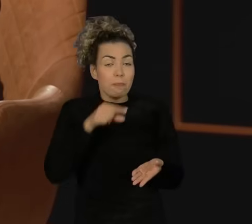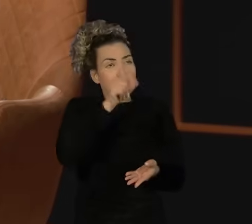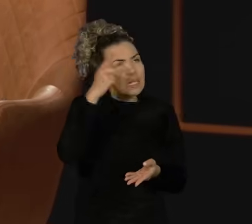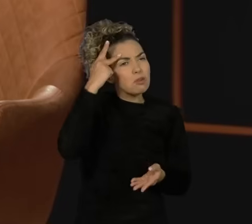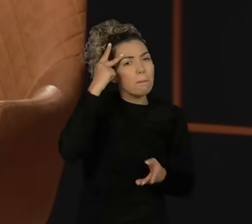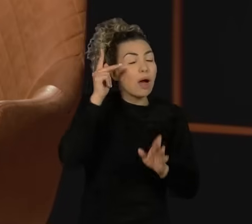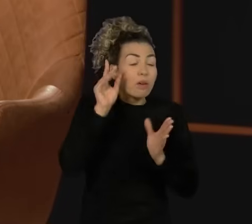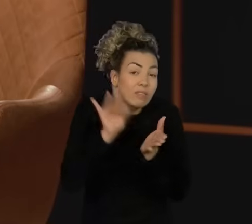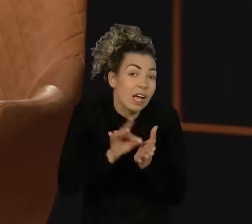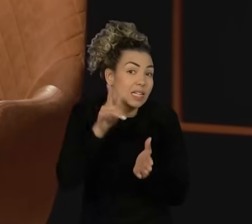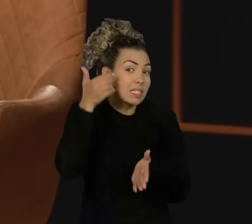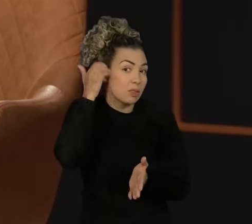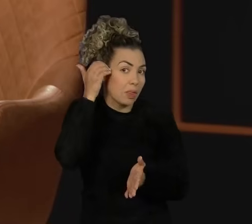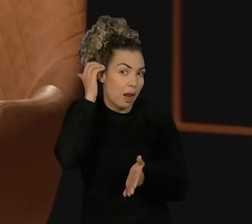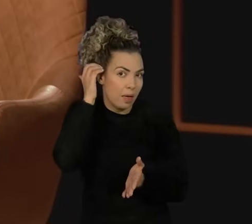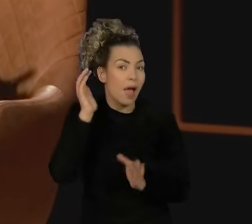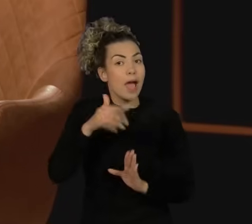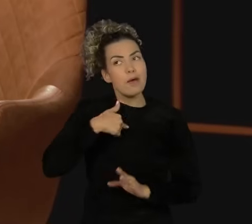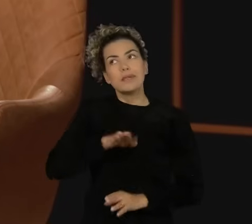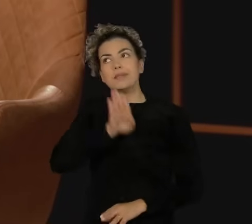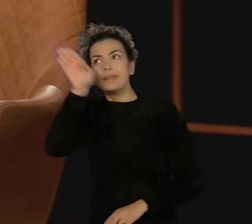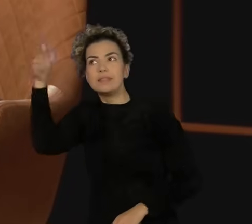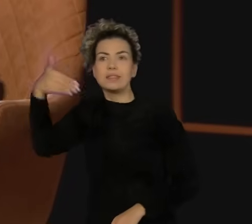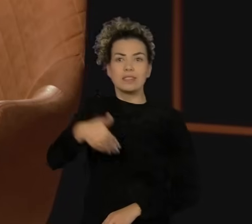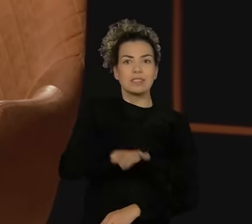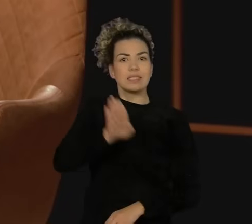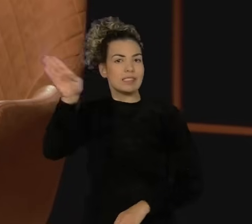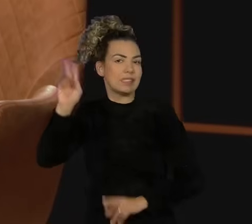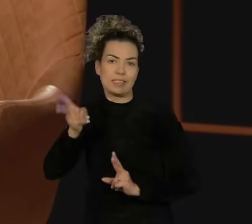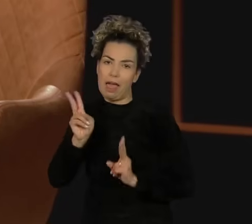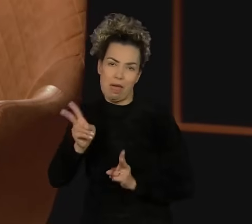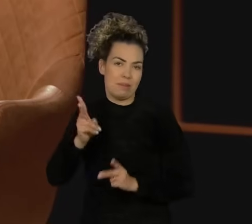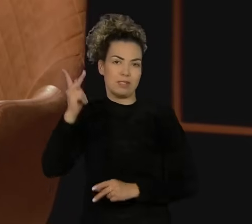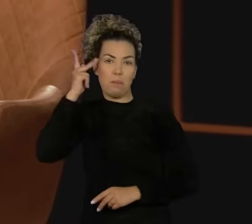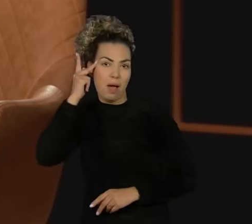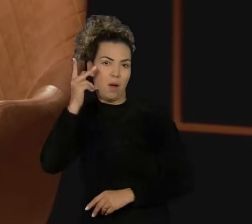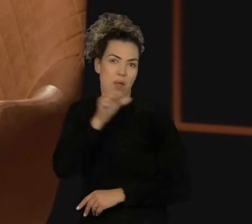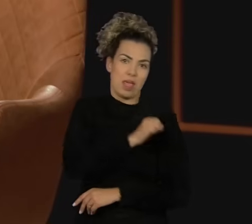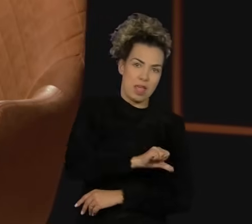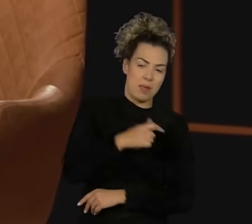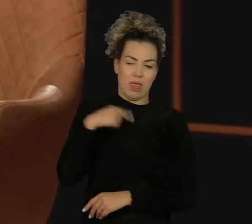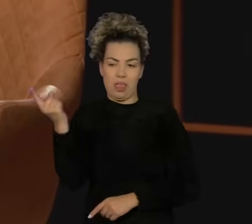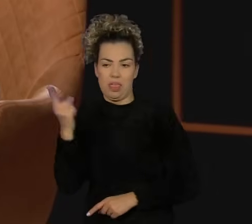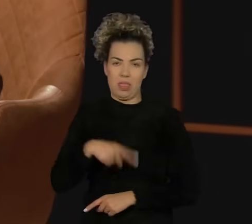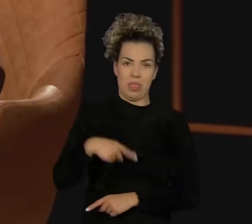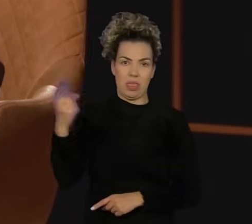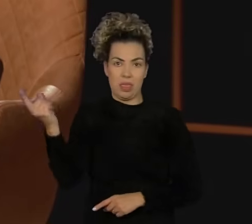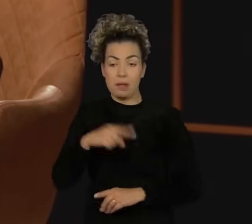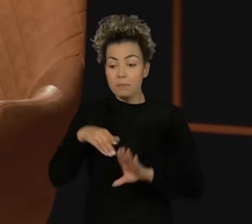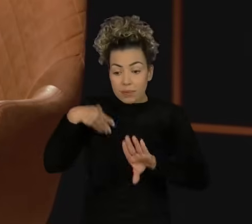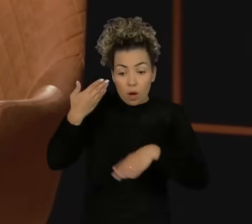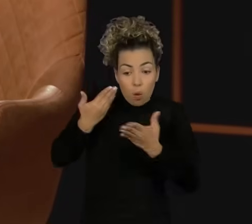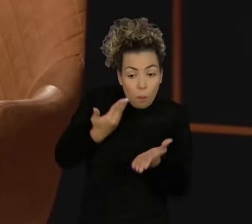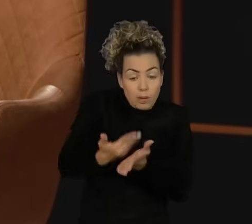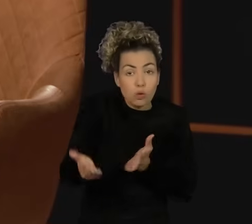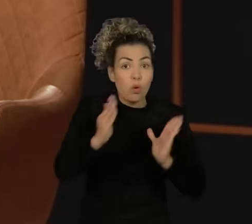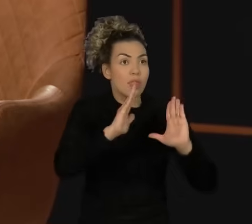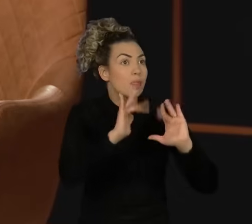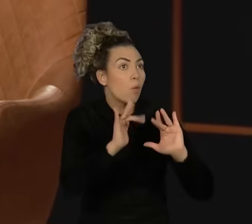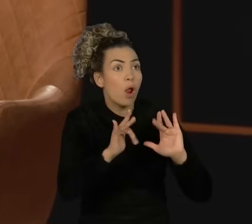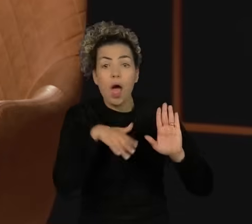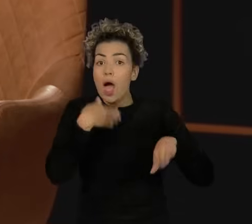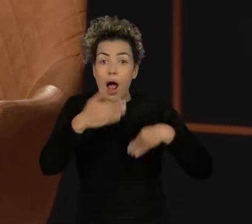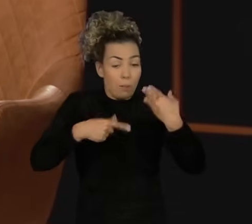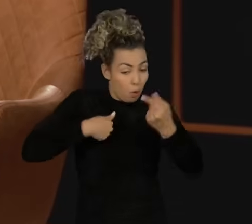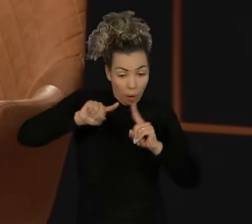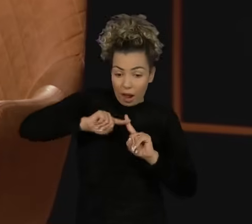Rio e São Paulo, e quando a gente começou a namorar, foi muito intenso. A gente começou a namorar, a gente engravidou muito